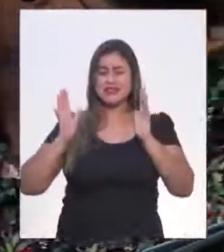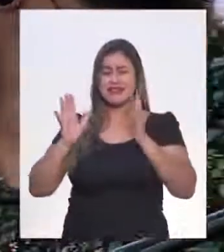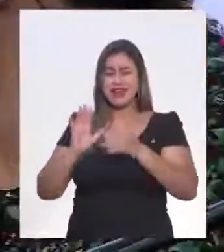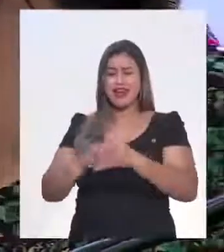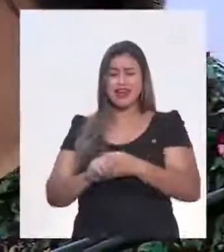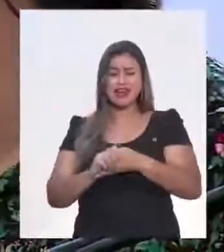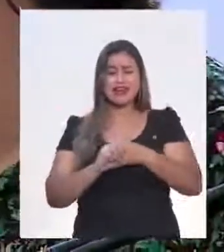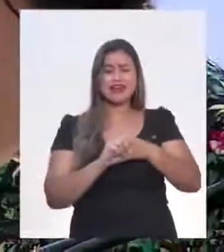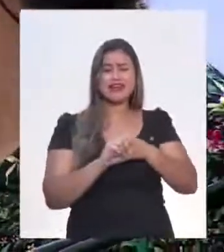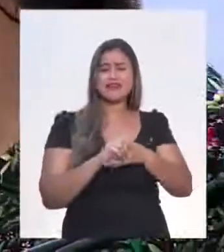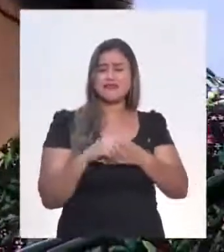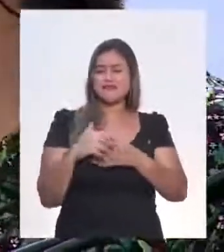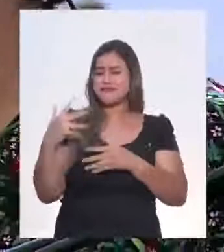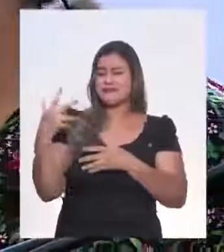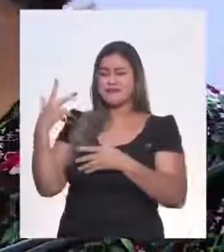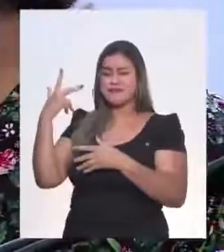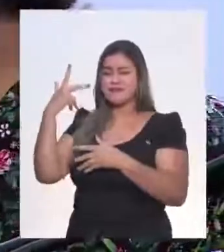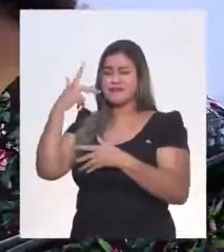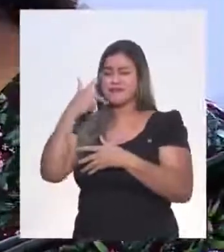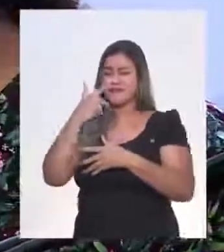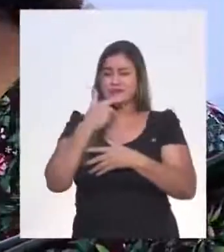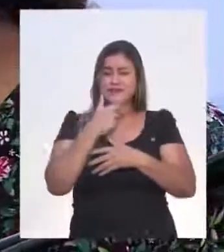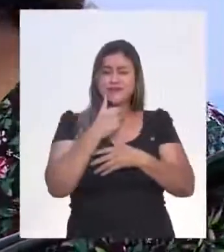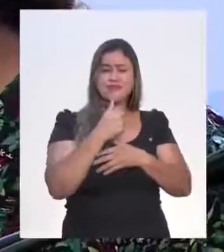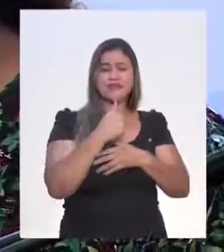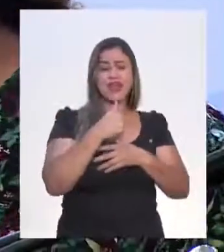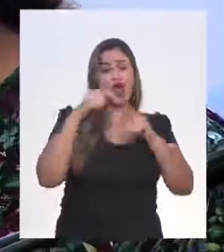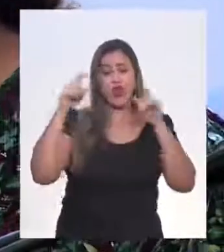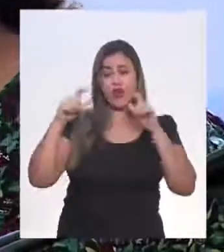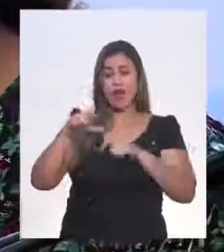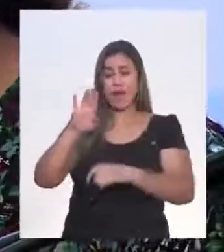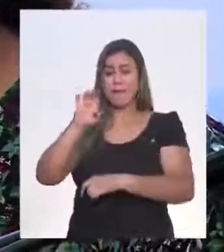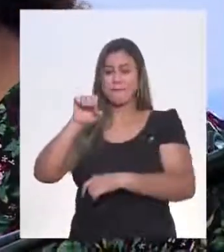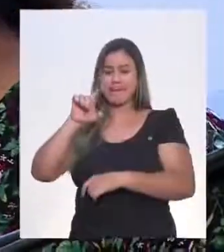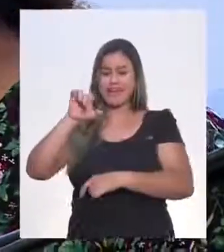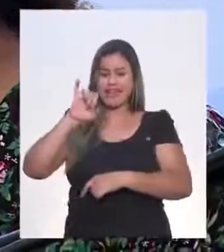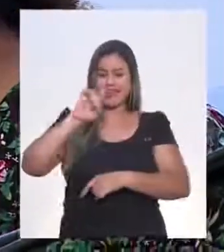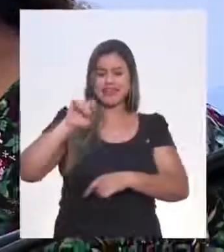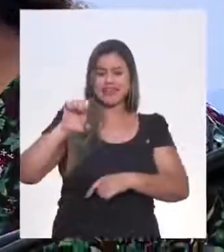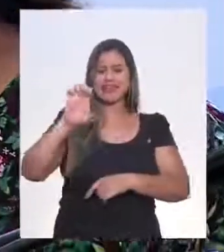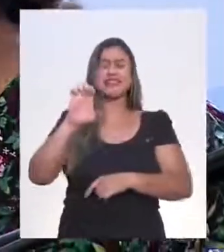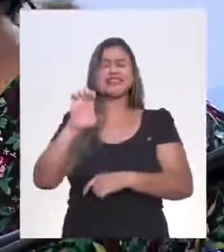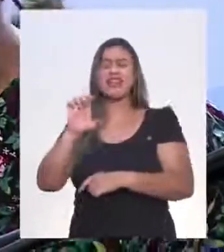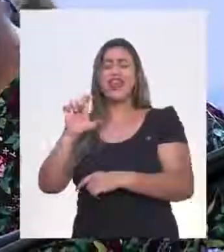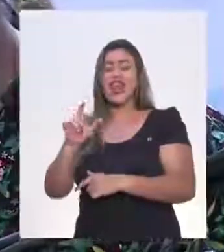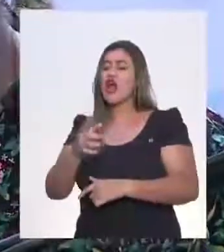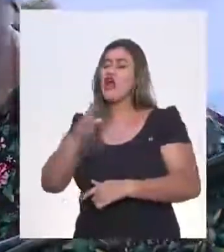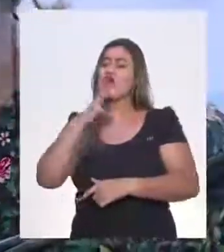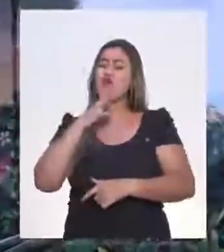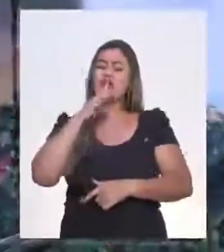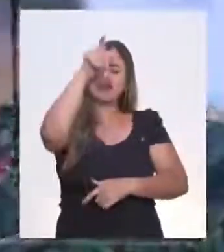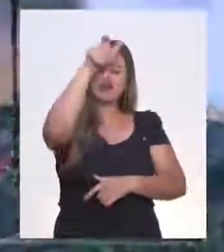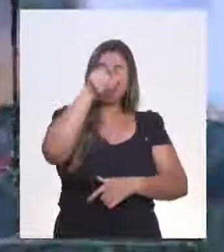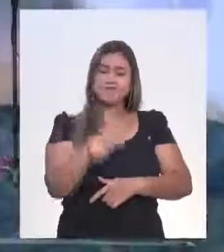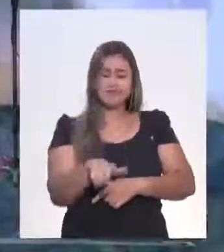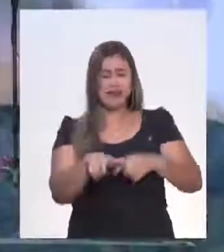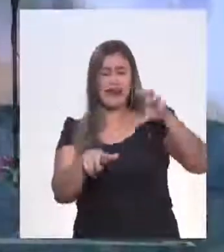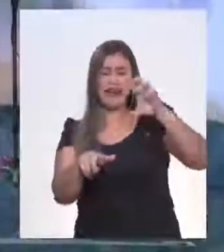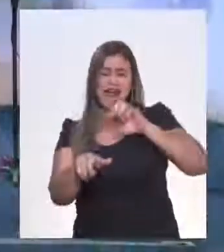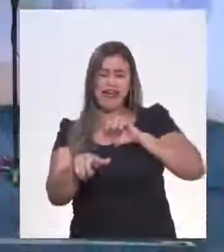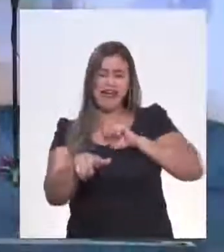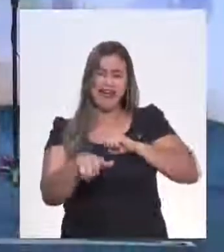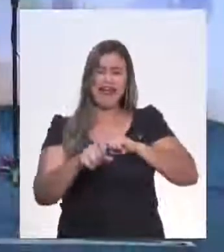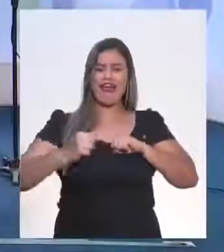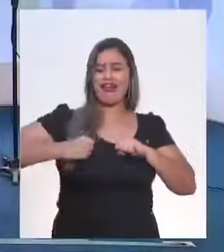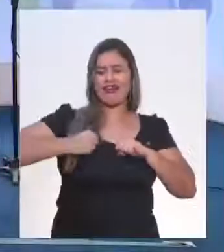e com beleza em Belize para conhecer o meu amor e tô